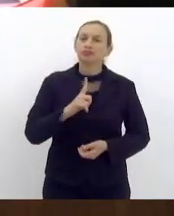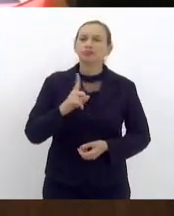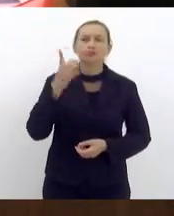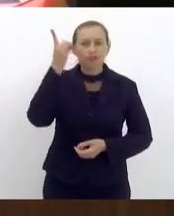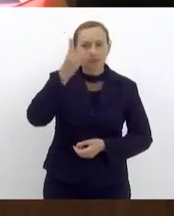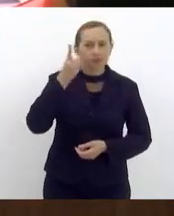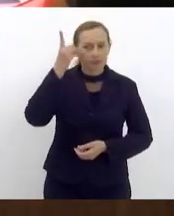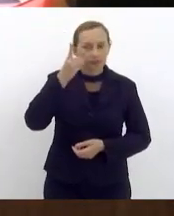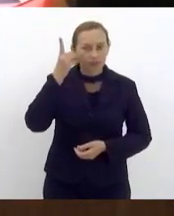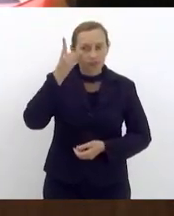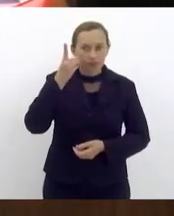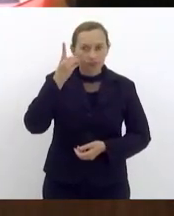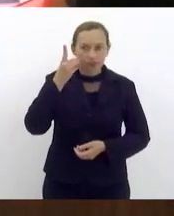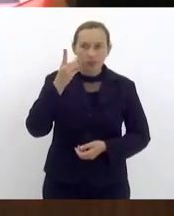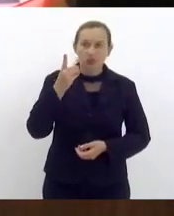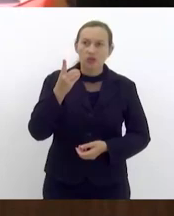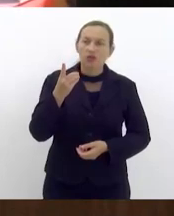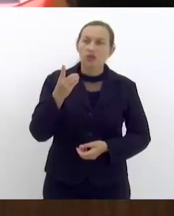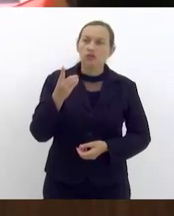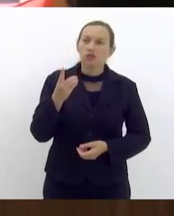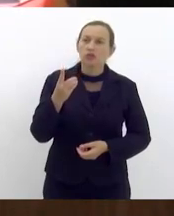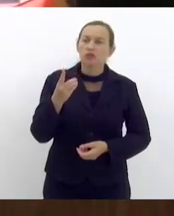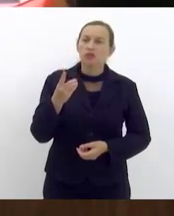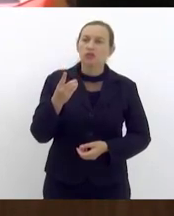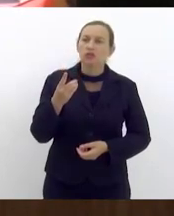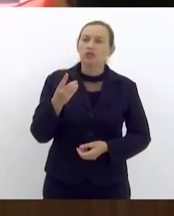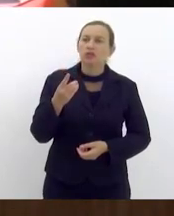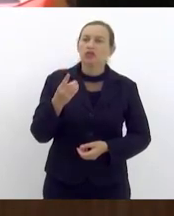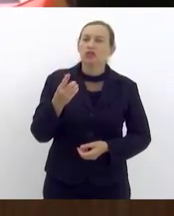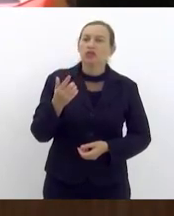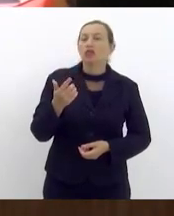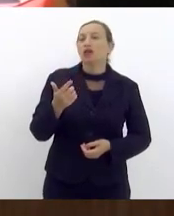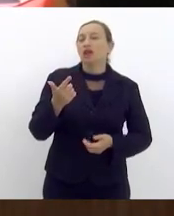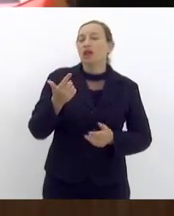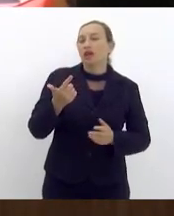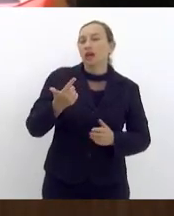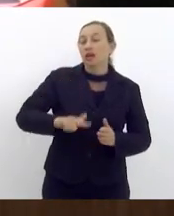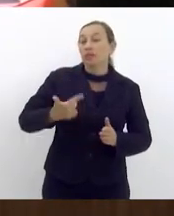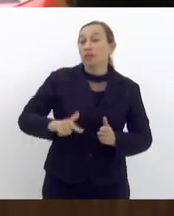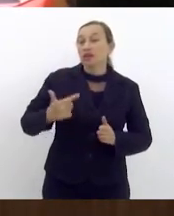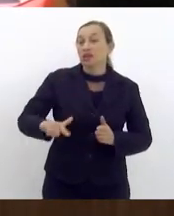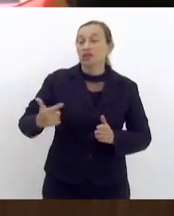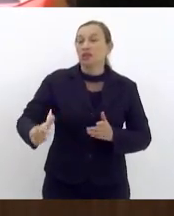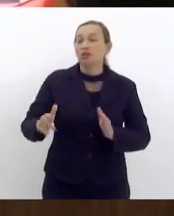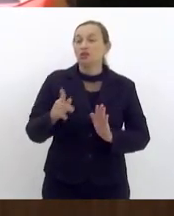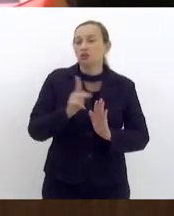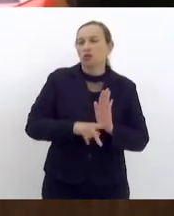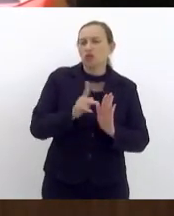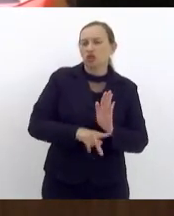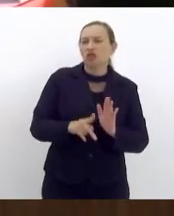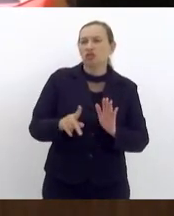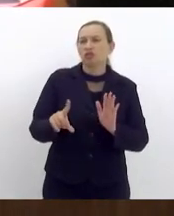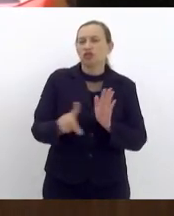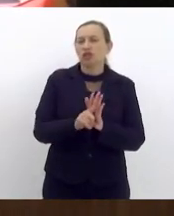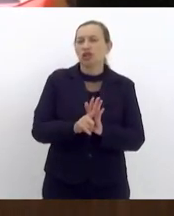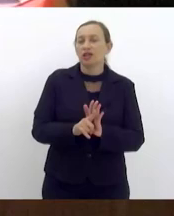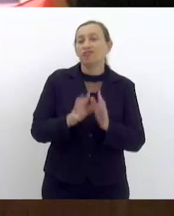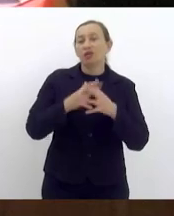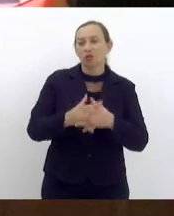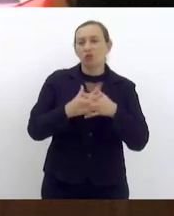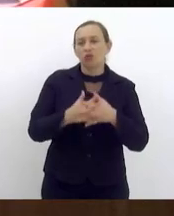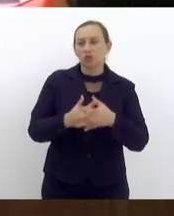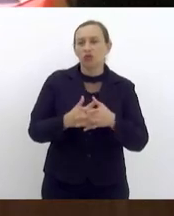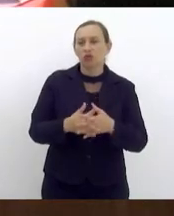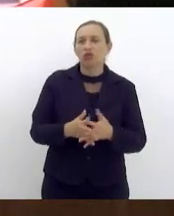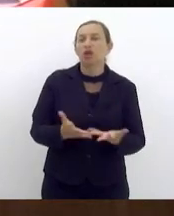que tem replicado os seus próprios projetos de lei isso tem atrapalhado o andamento dos projetos na casa um projeto